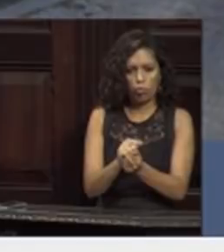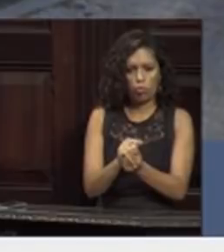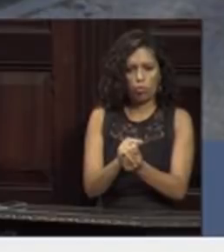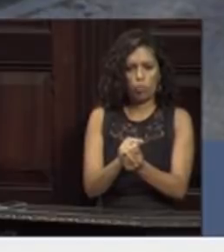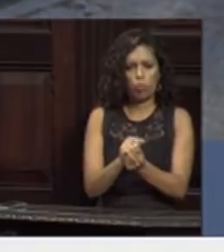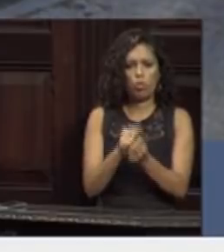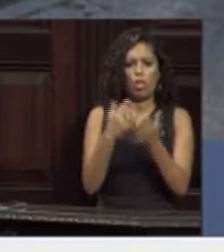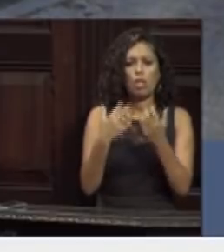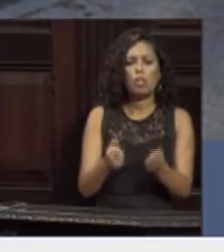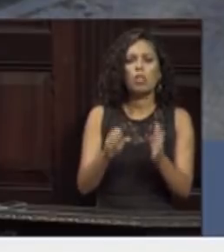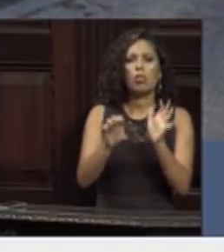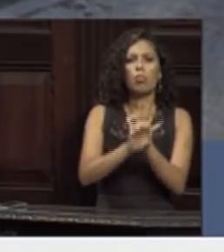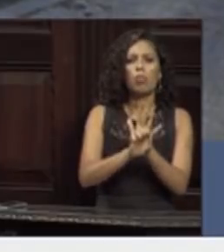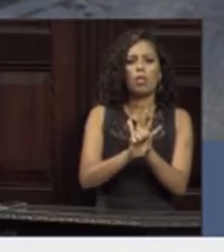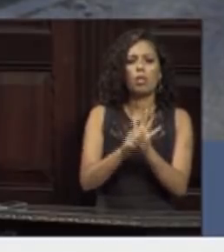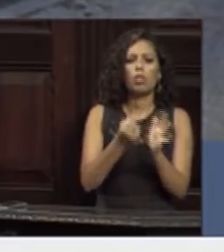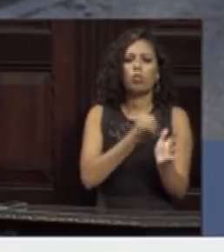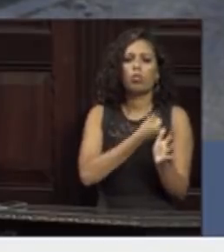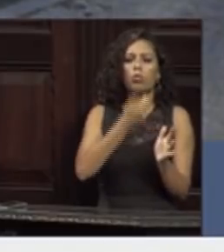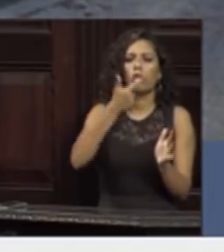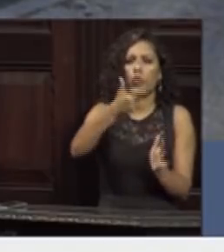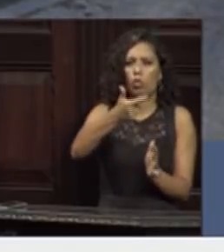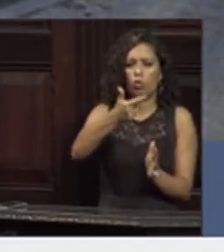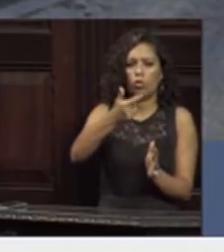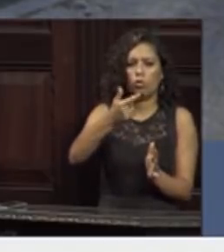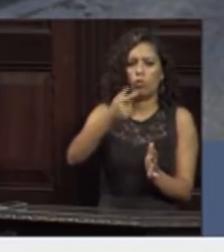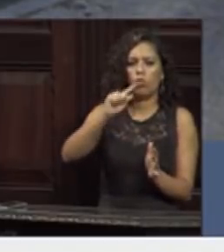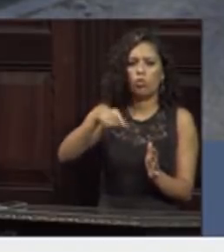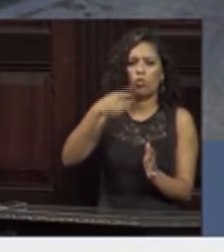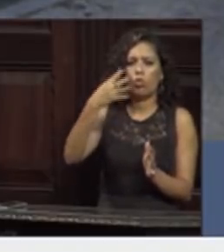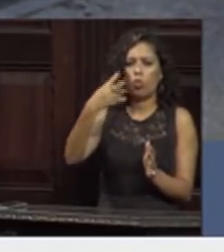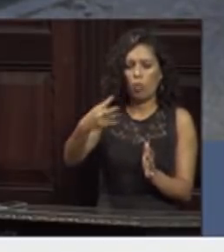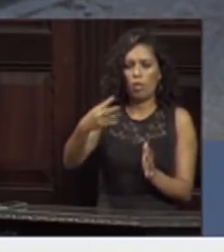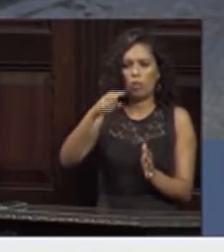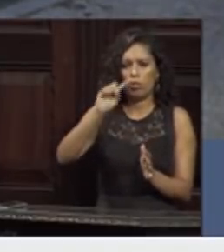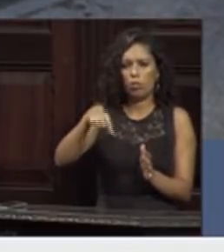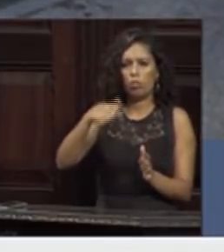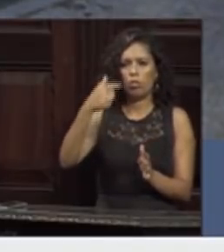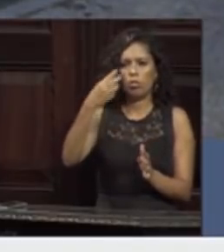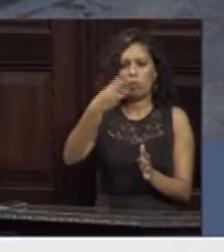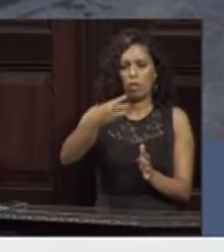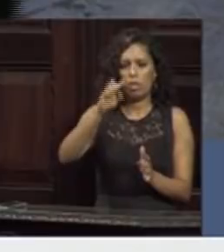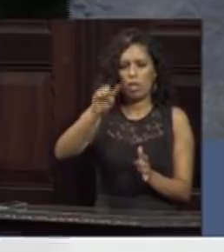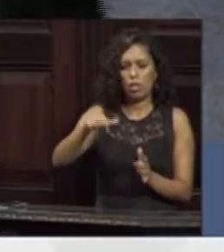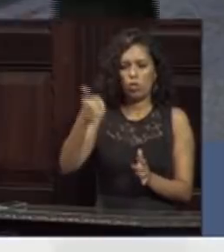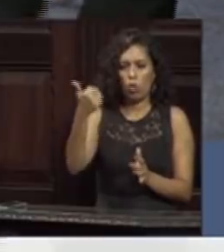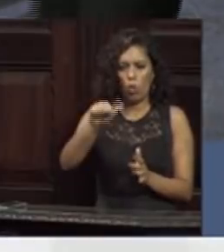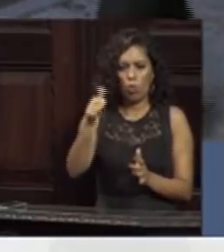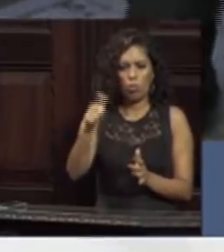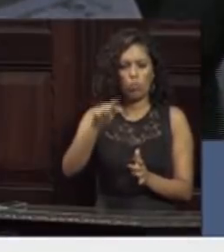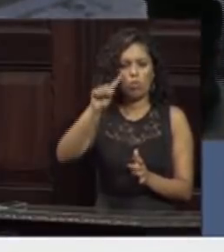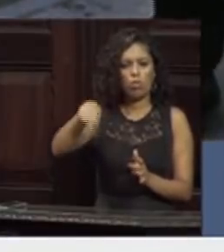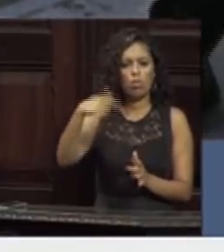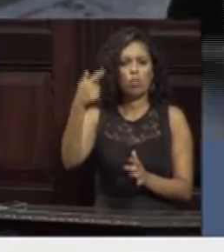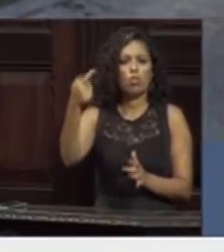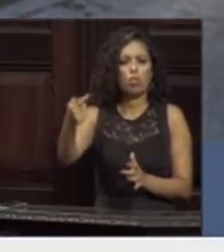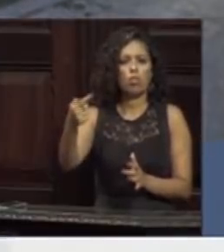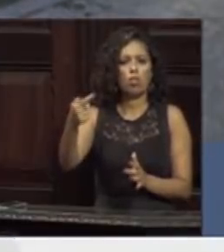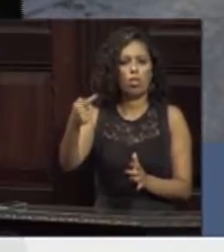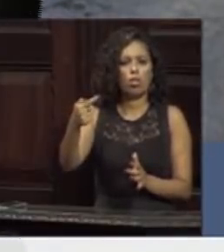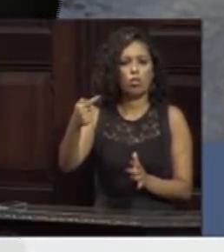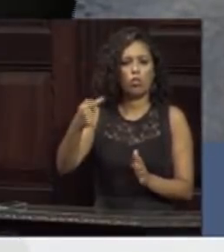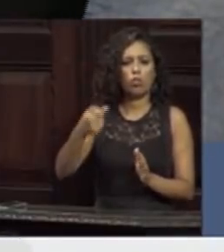emendas números 2 e 4, 3 e 11, 5 e 7. Prejudicada a